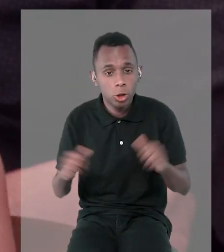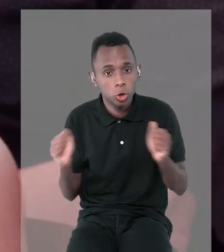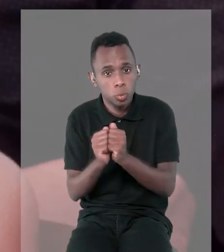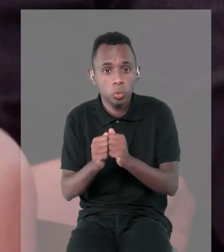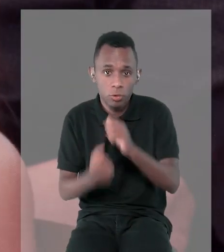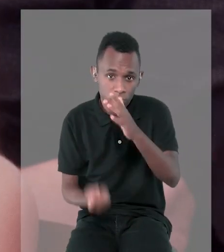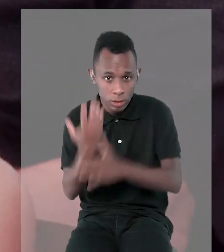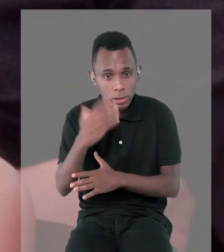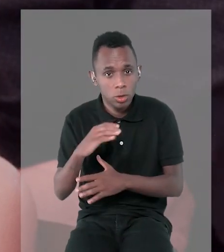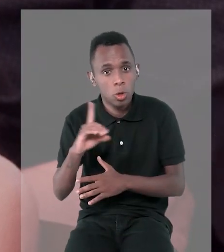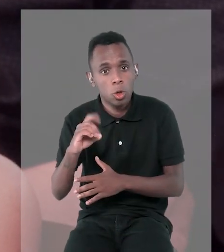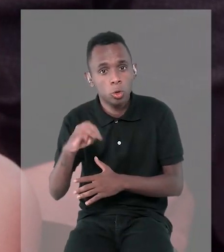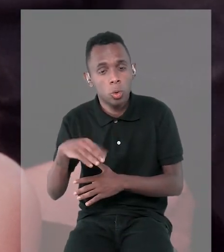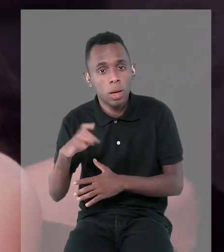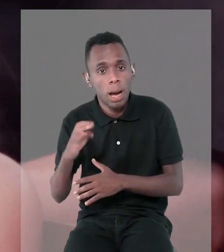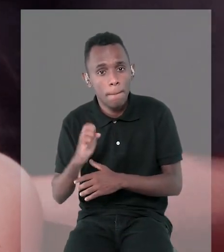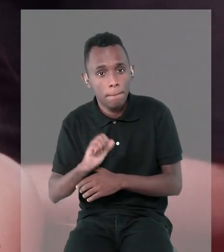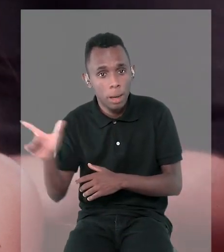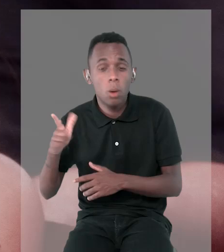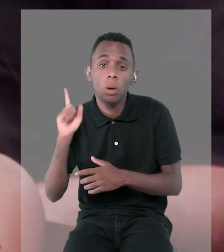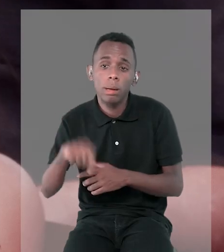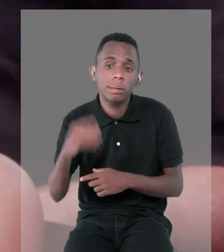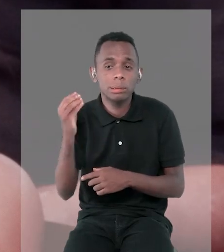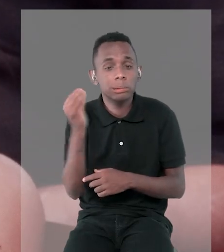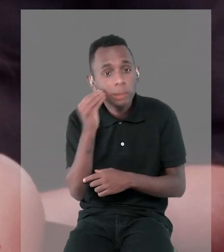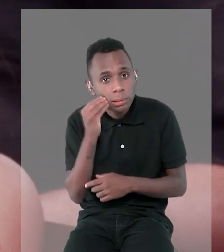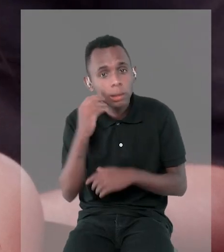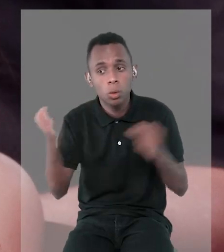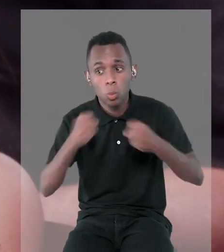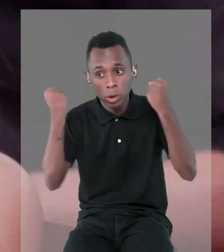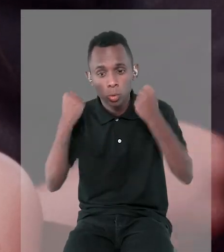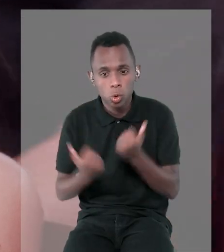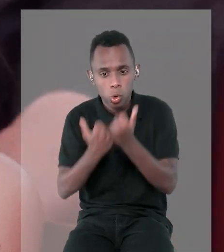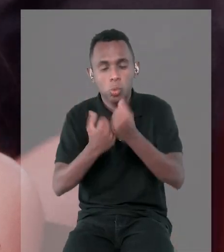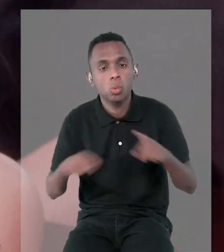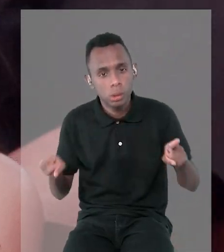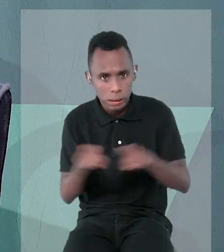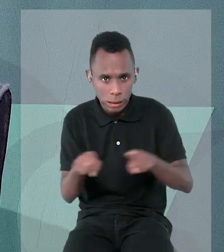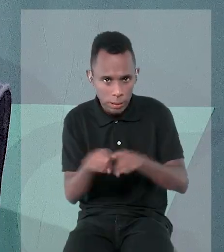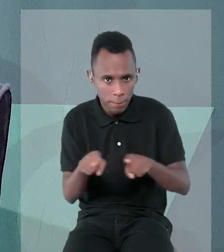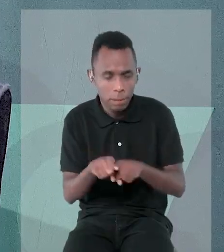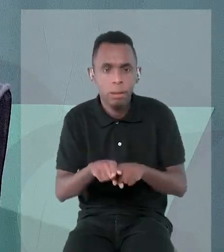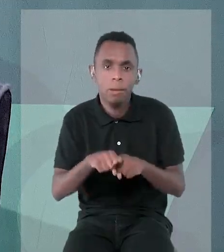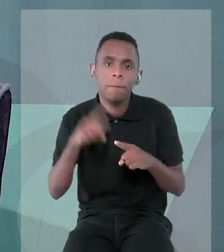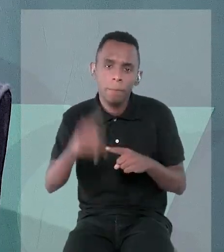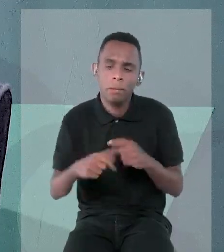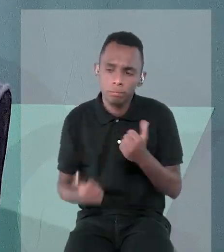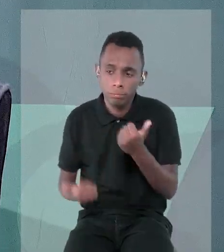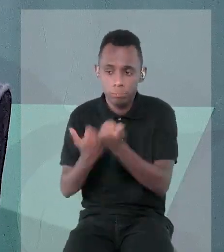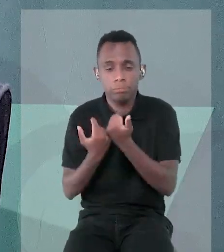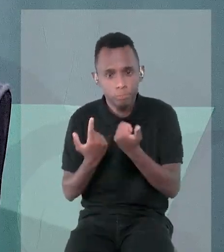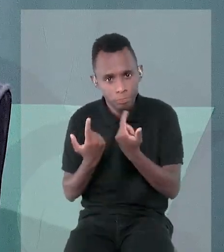Dom Cabral para trazer a indústria para ajudar a gente a fazer essa transformação. A plateia assiste atentamente. Essa transformação vai beneficiar a